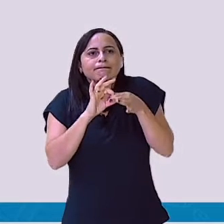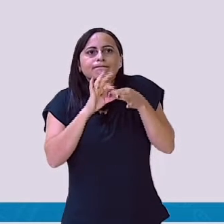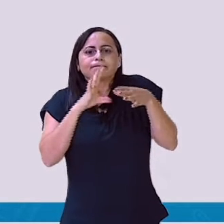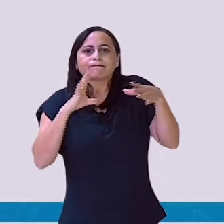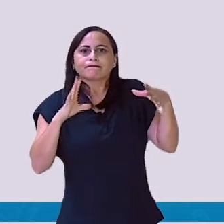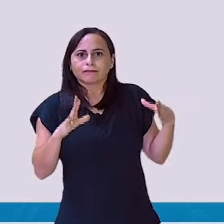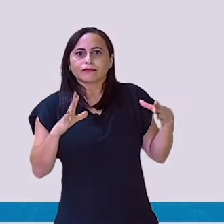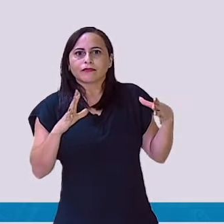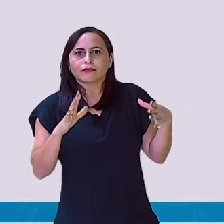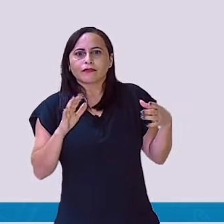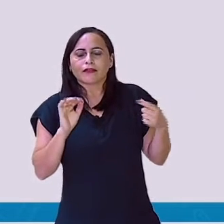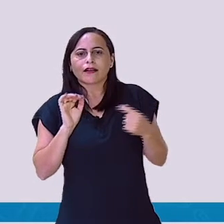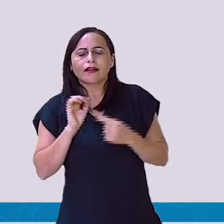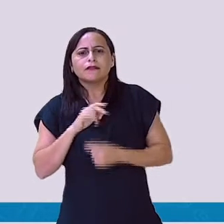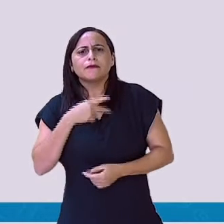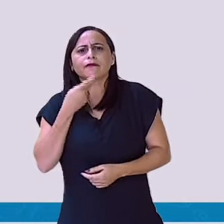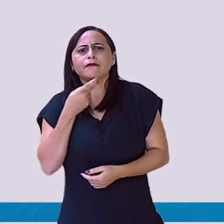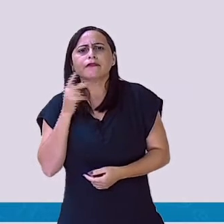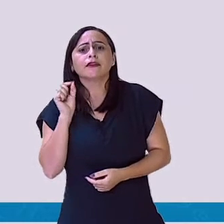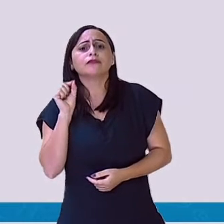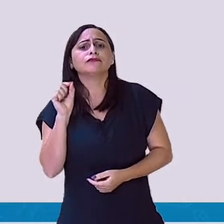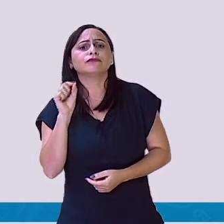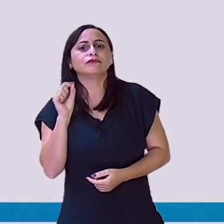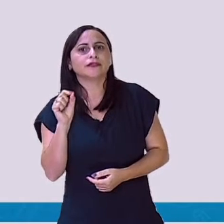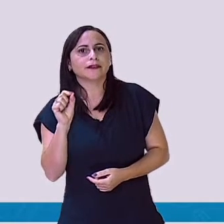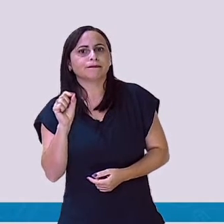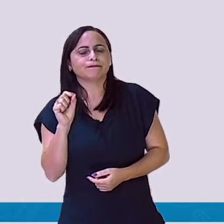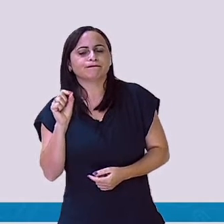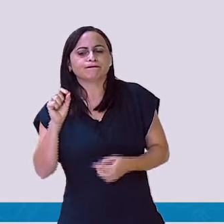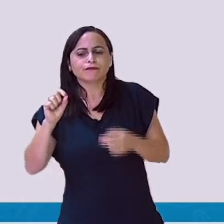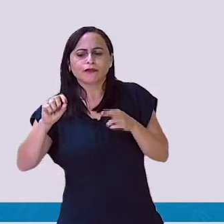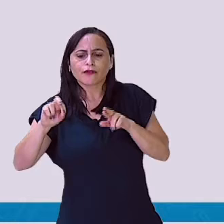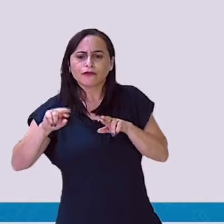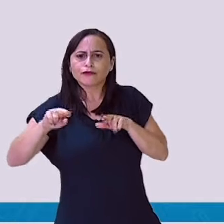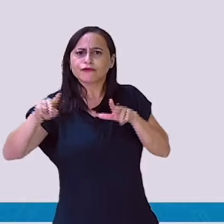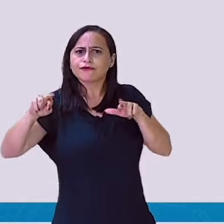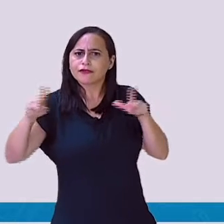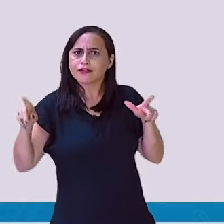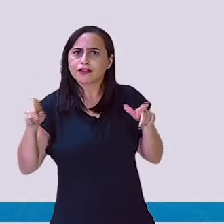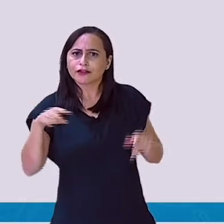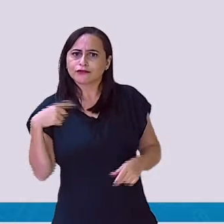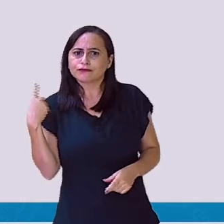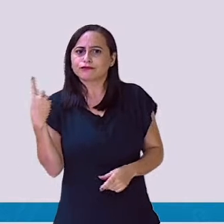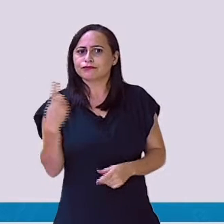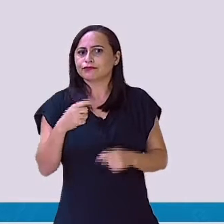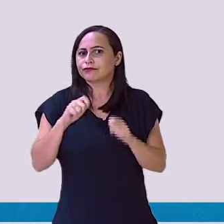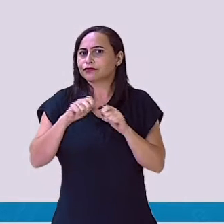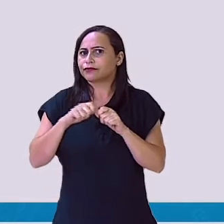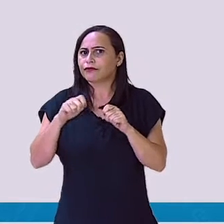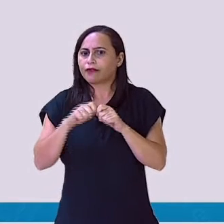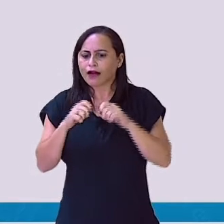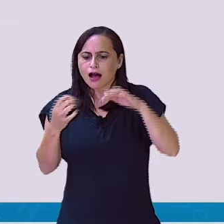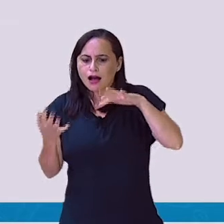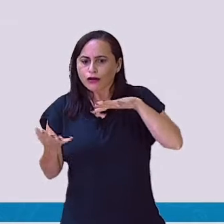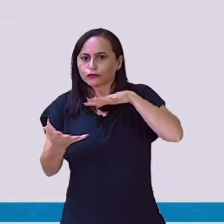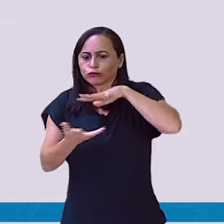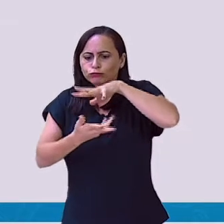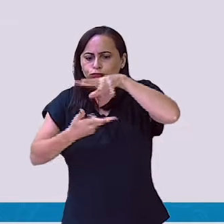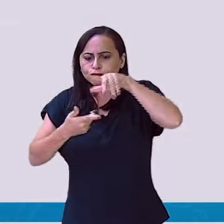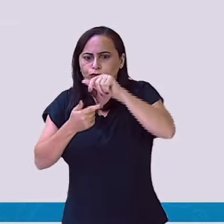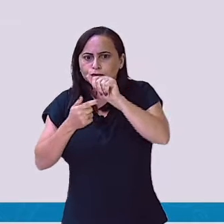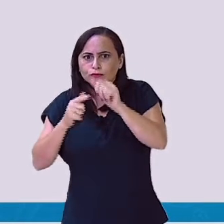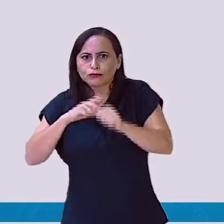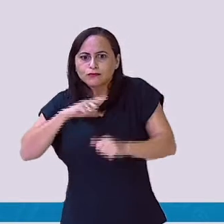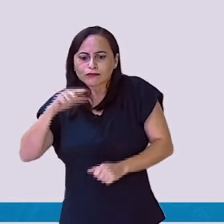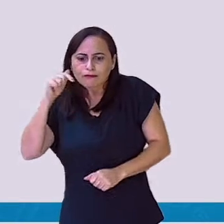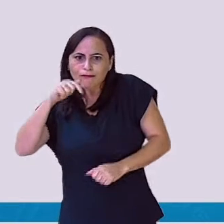estou me referindo. Ao que nos diferencia das térmitas e das marés, de tudo que se move